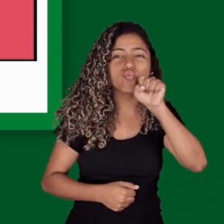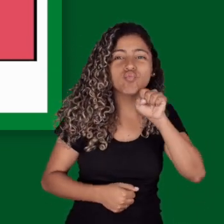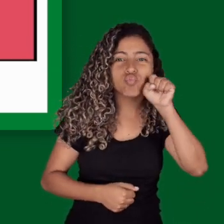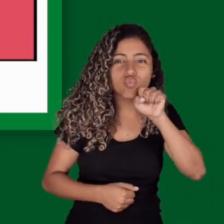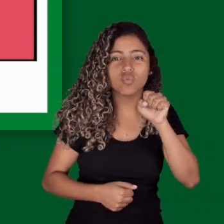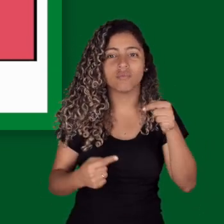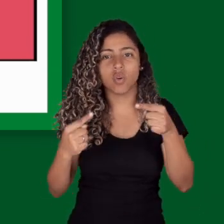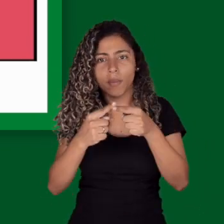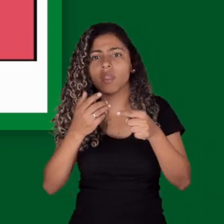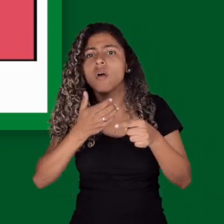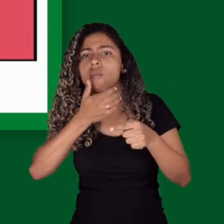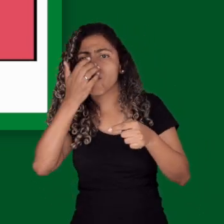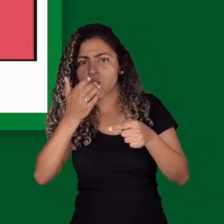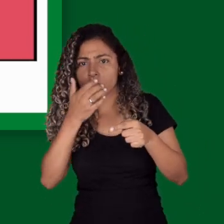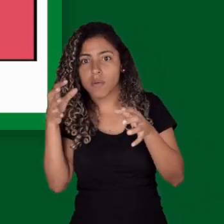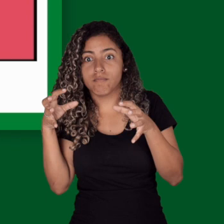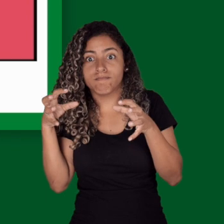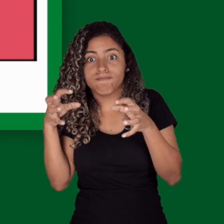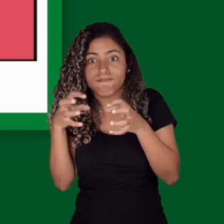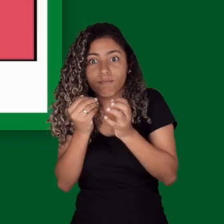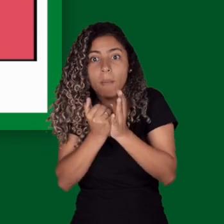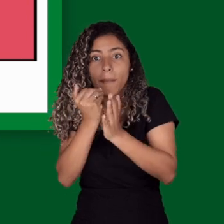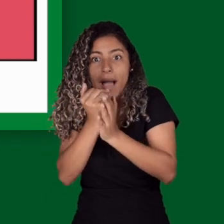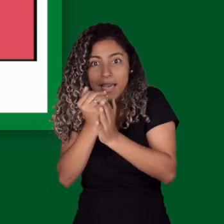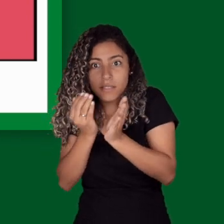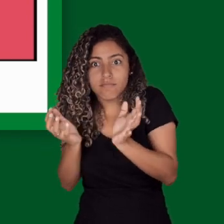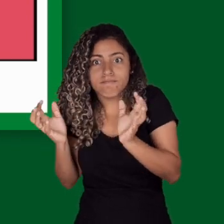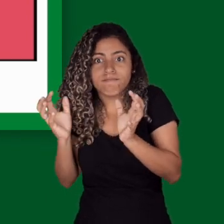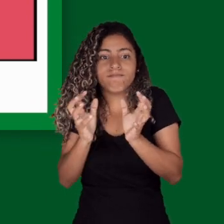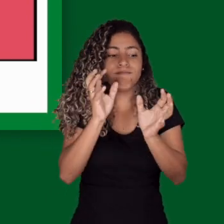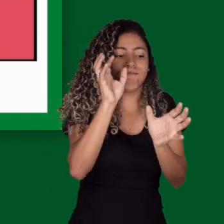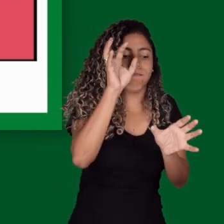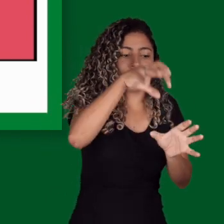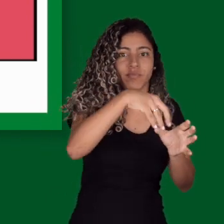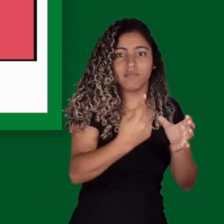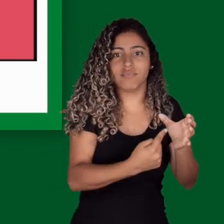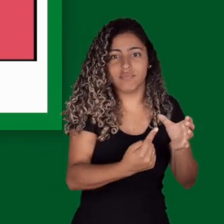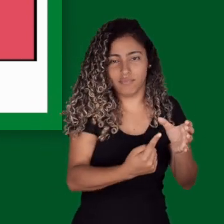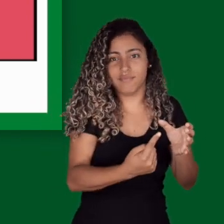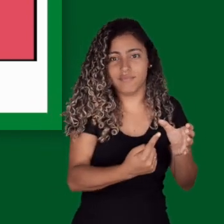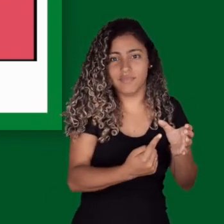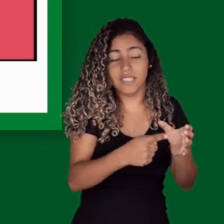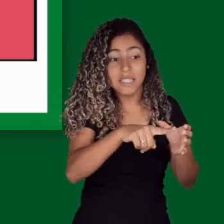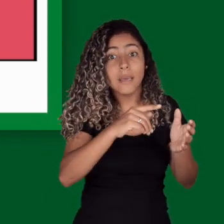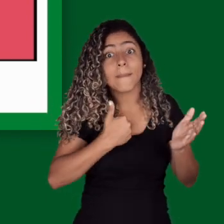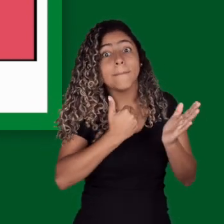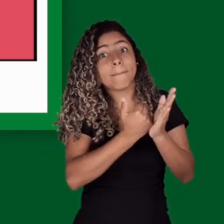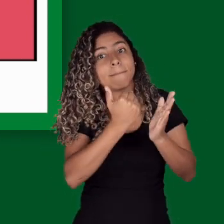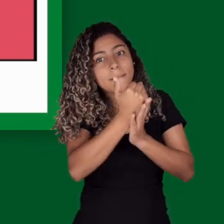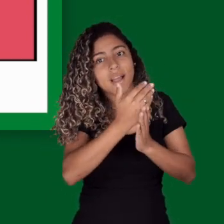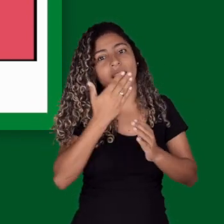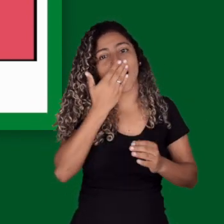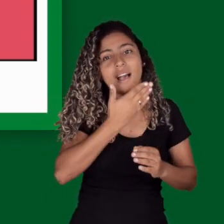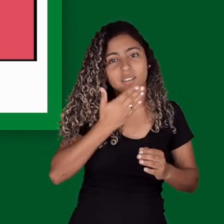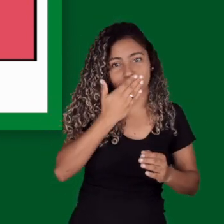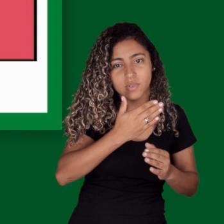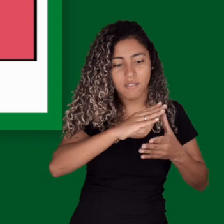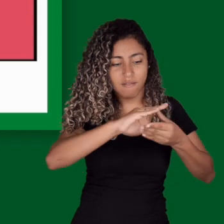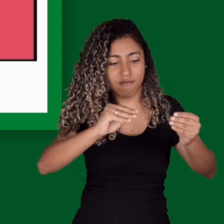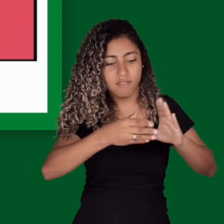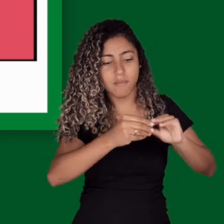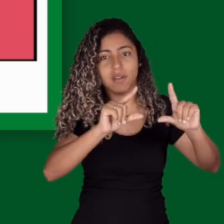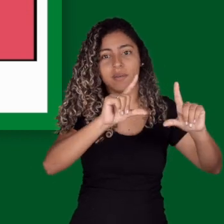concentrado de frutas, né? Então a quantidade de açúcar é grande e há ausência de fibra. E isso pode fazer com